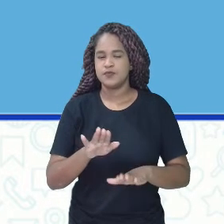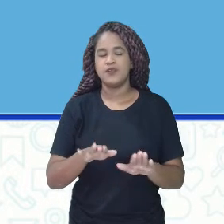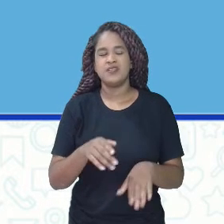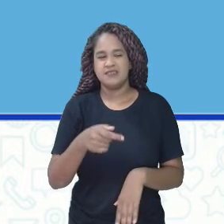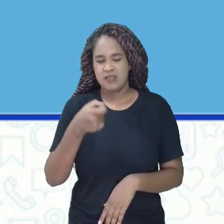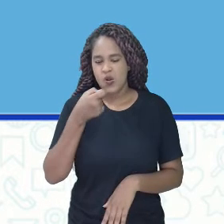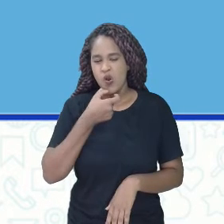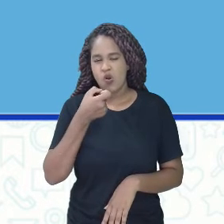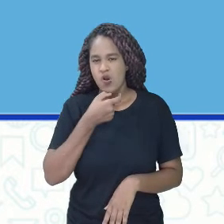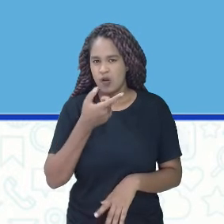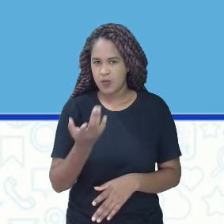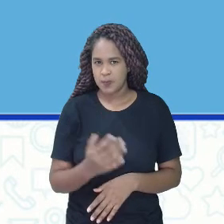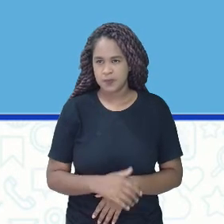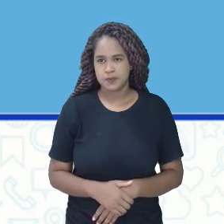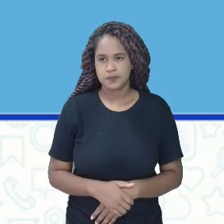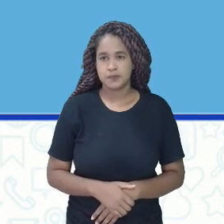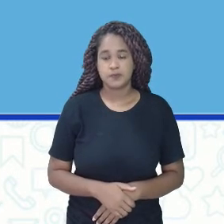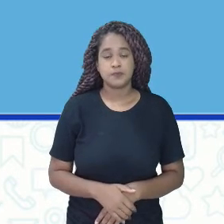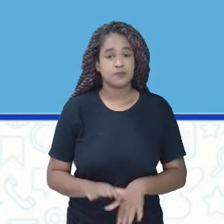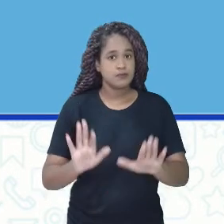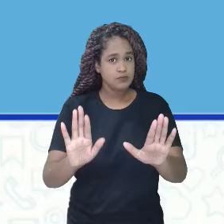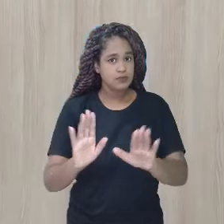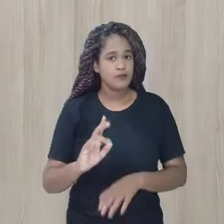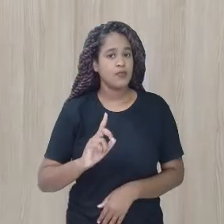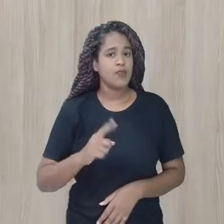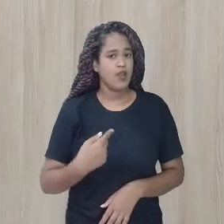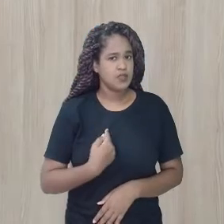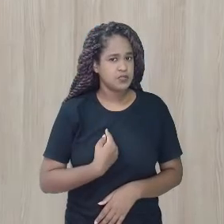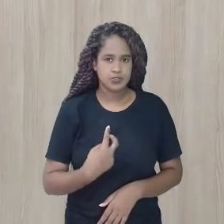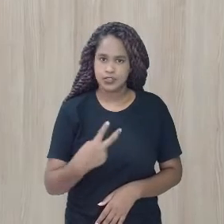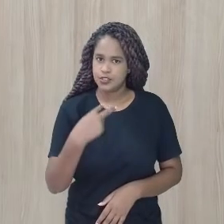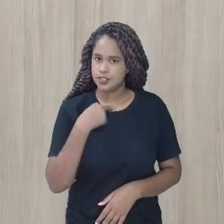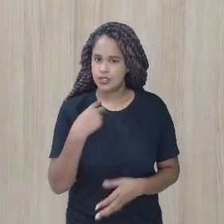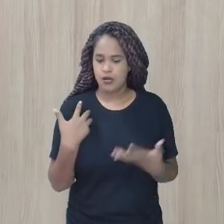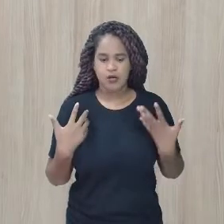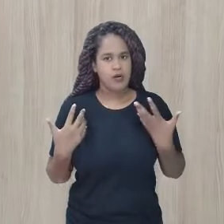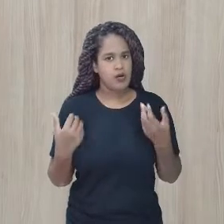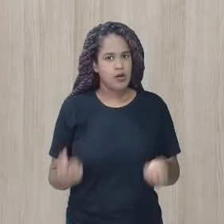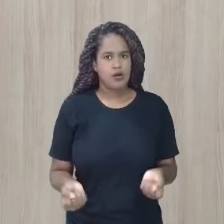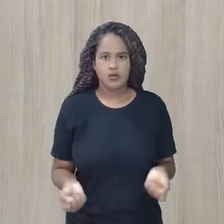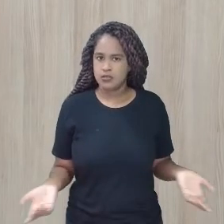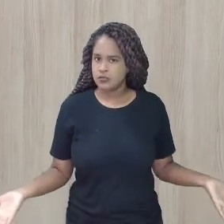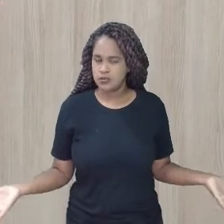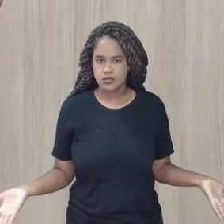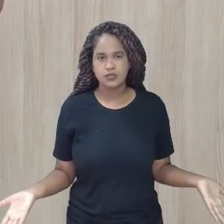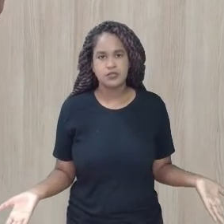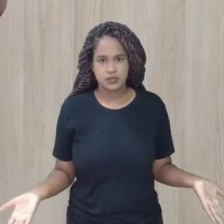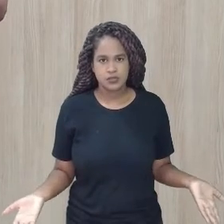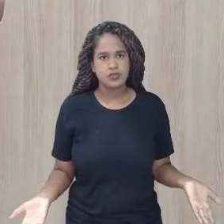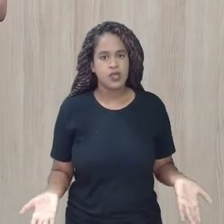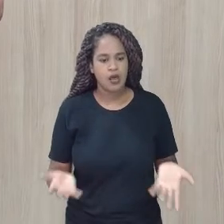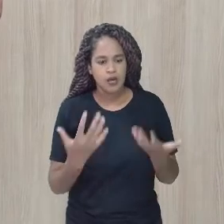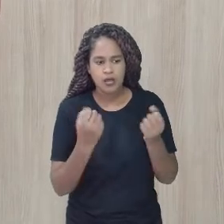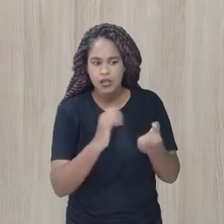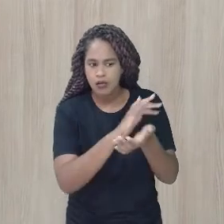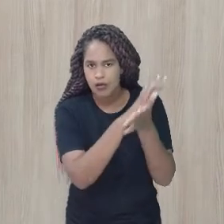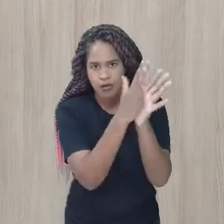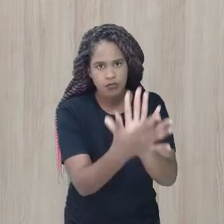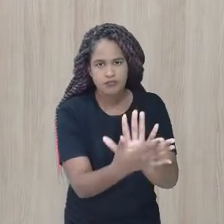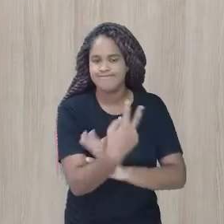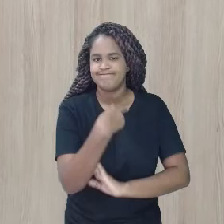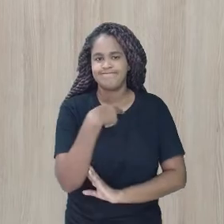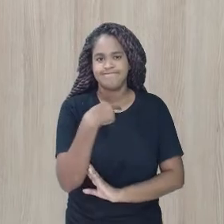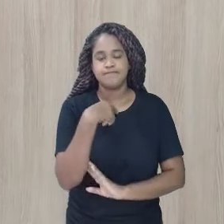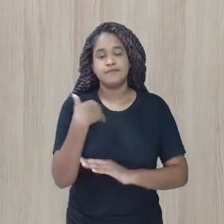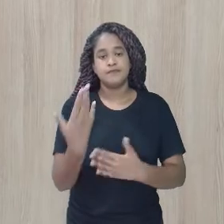humor, como eu já falei, mas não podemos, não é, reforçar ideias preconceituosas. Então,